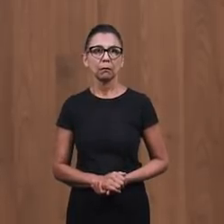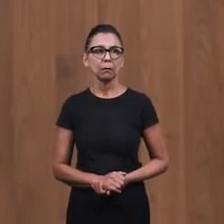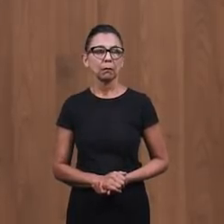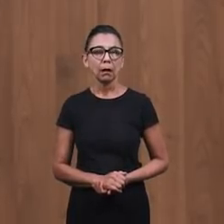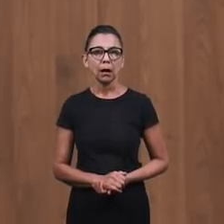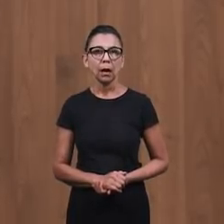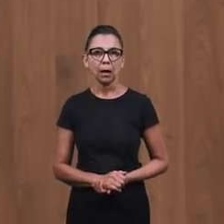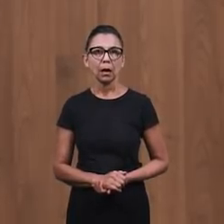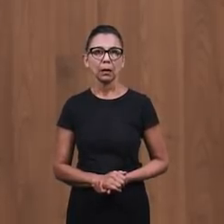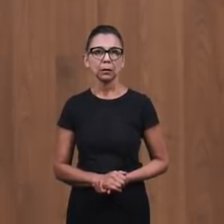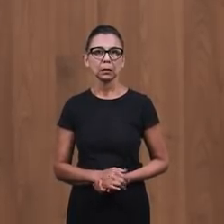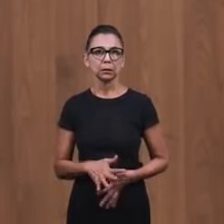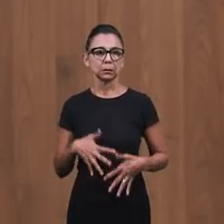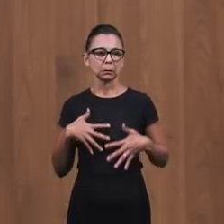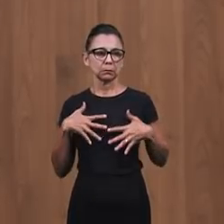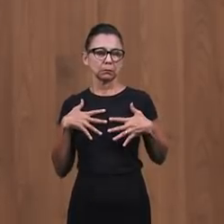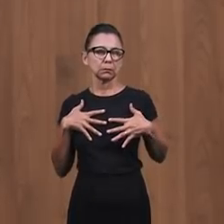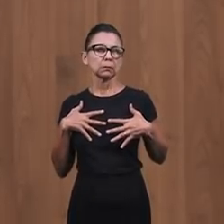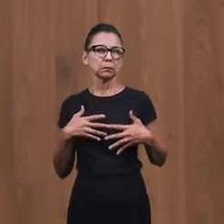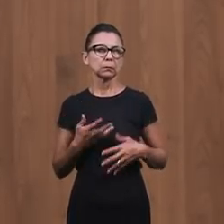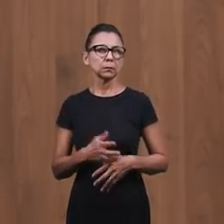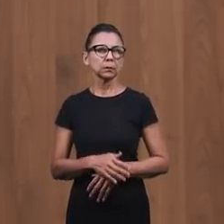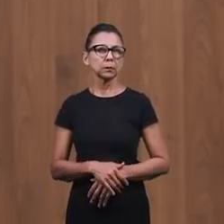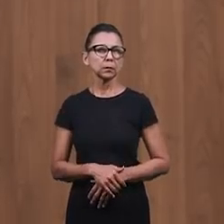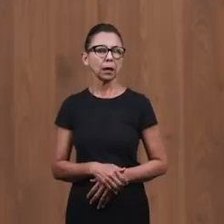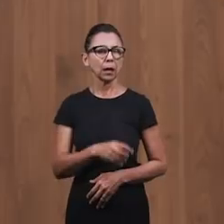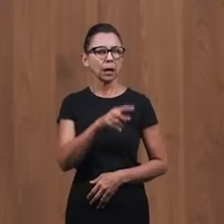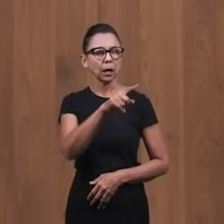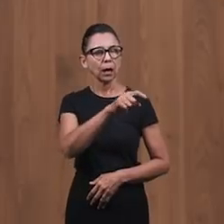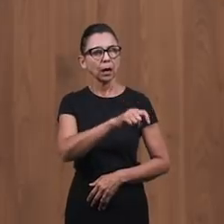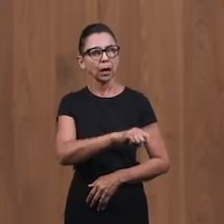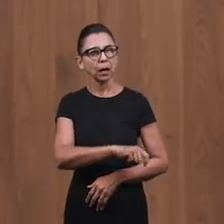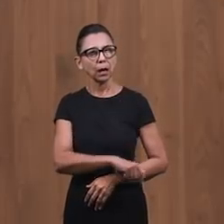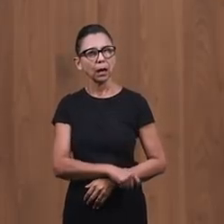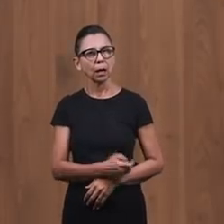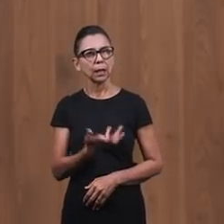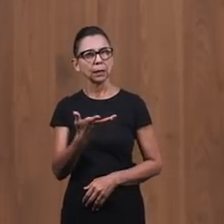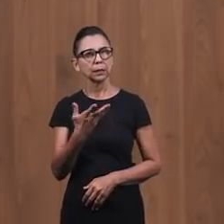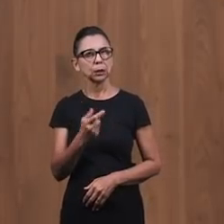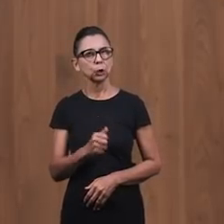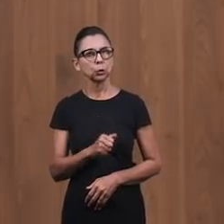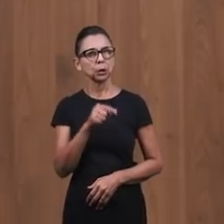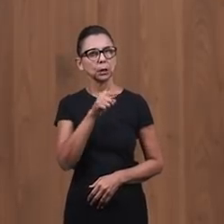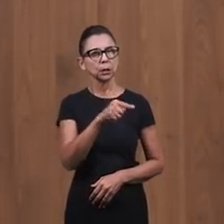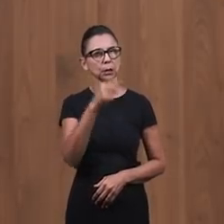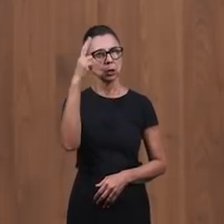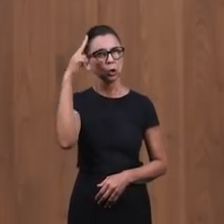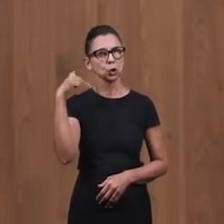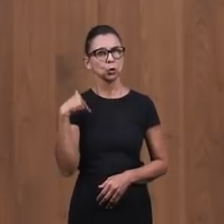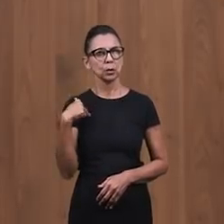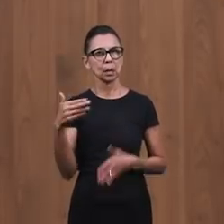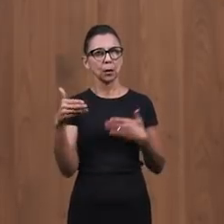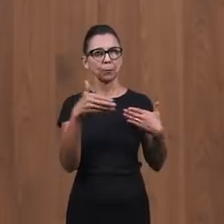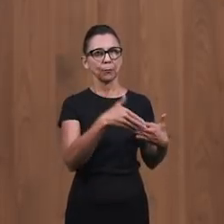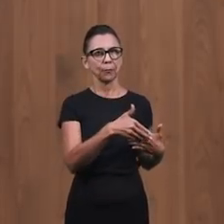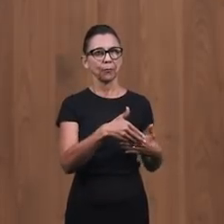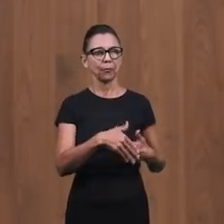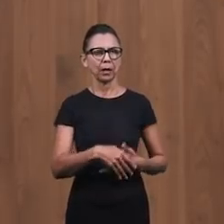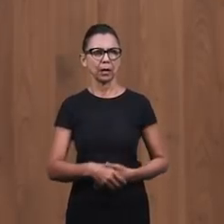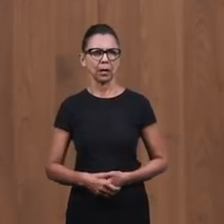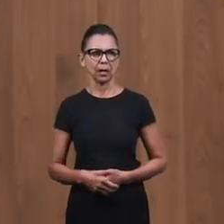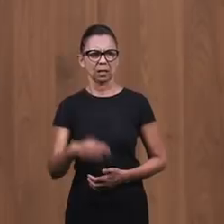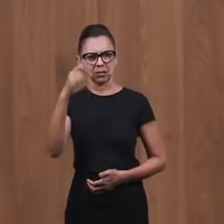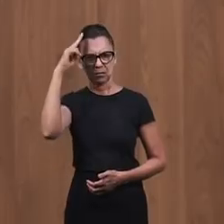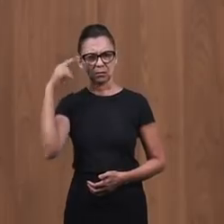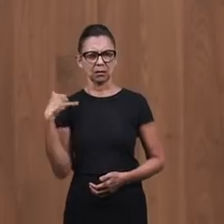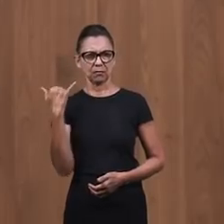mulher de Potifar queria desviar José ali do seu bom testemunho, do seu bom caminho, mas José